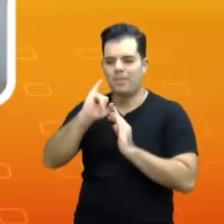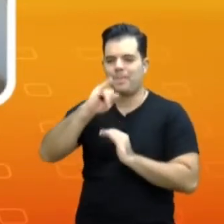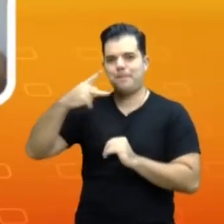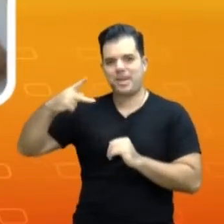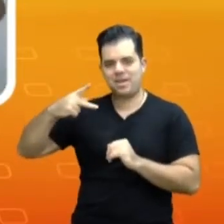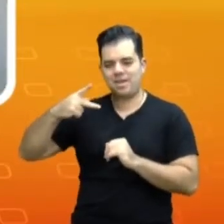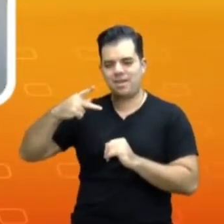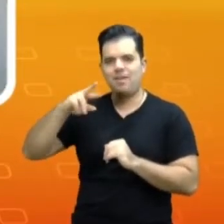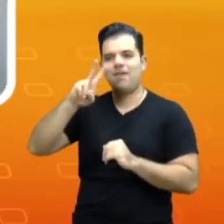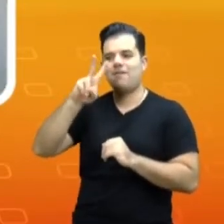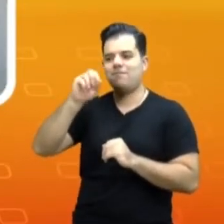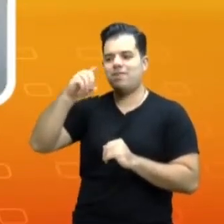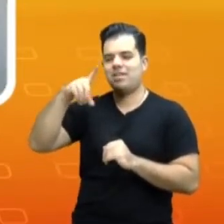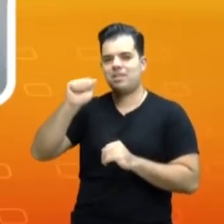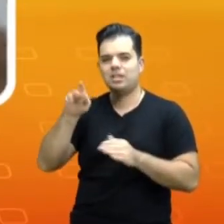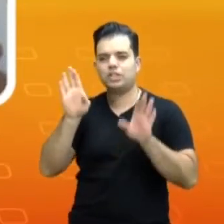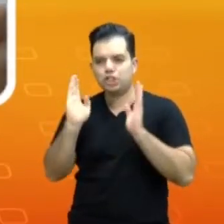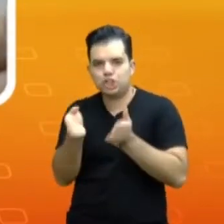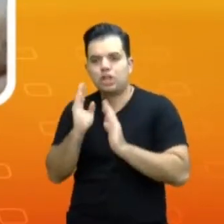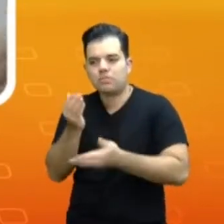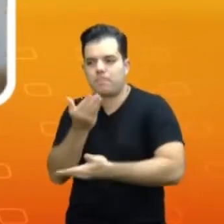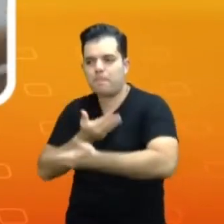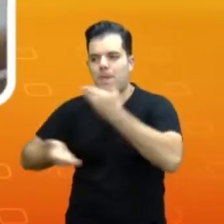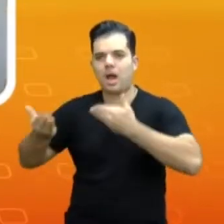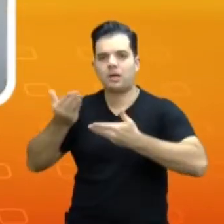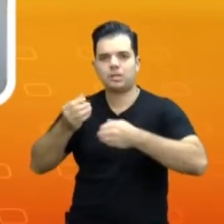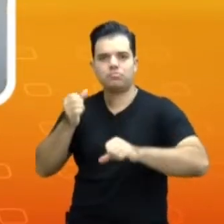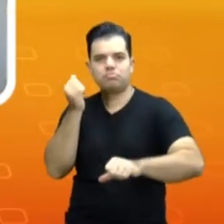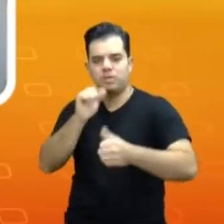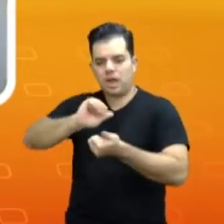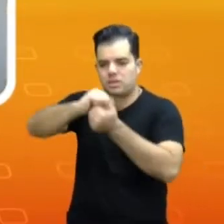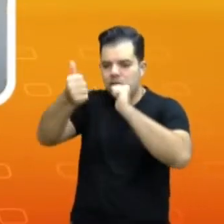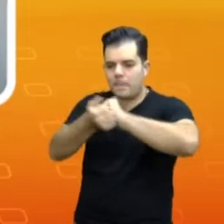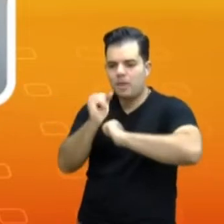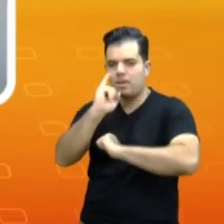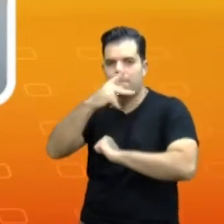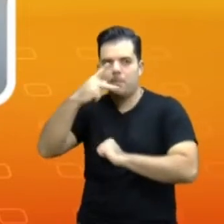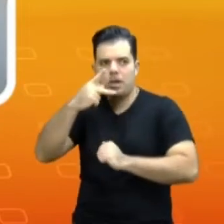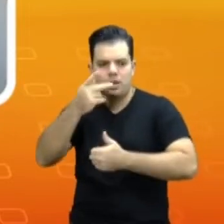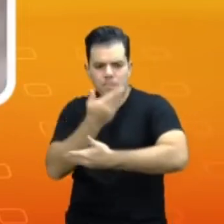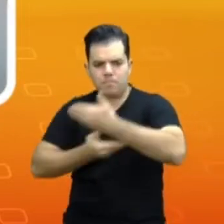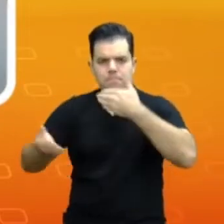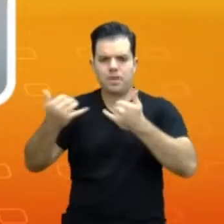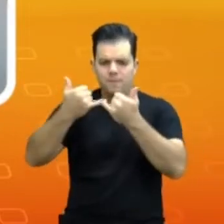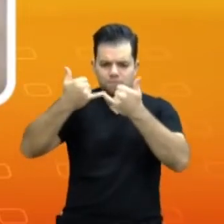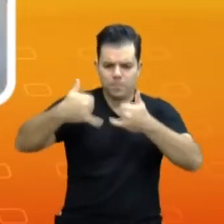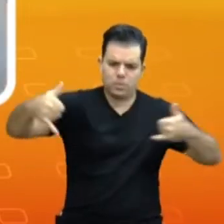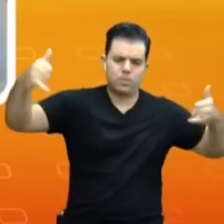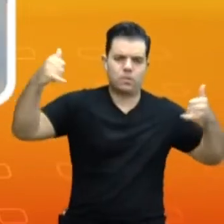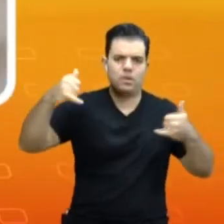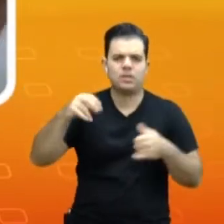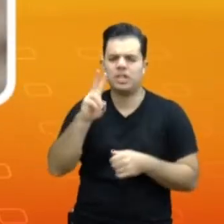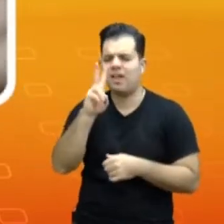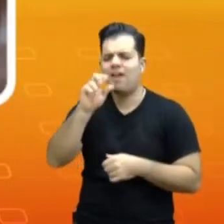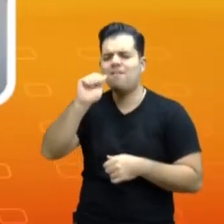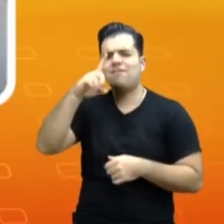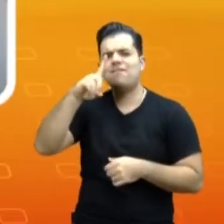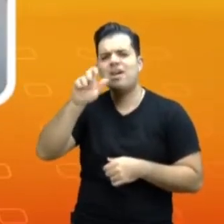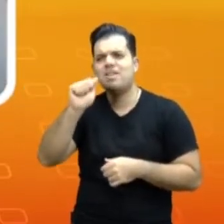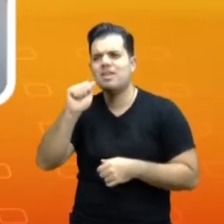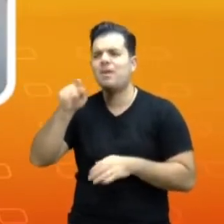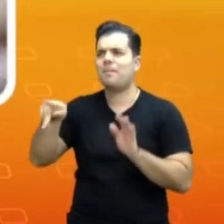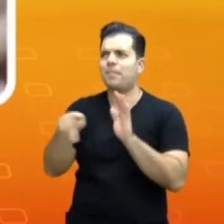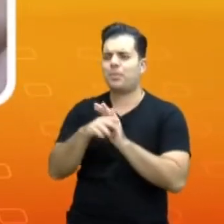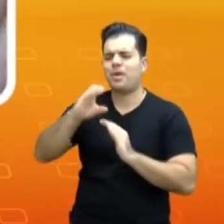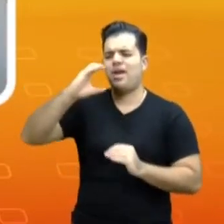né, já encodado para o transporte em IP. Então, né, a gente não pegou o Wanda Pact de